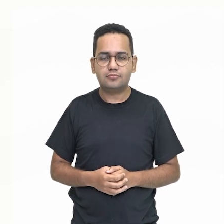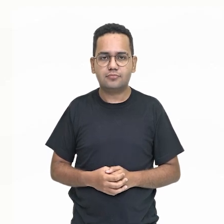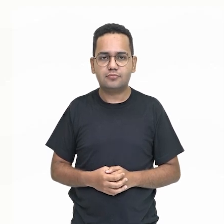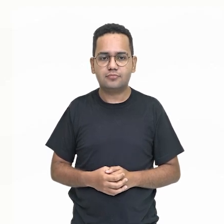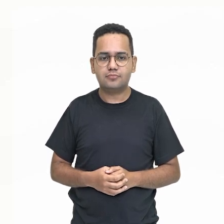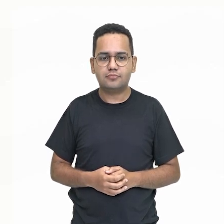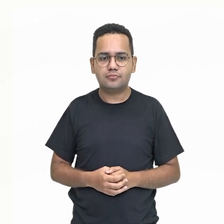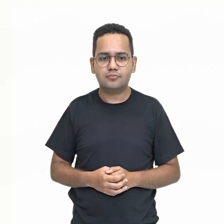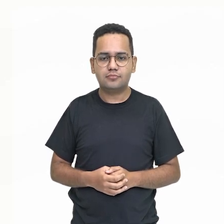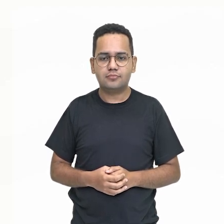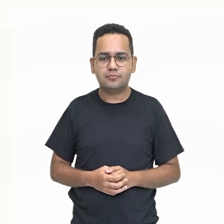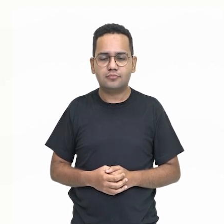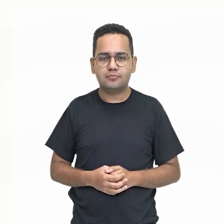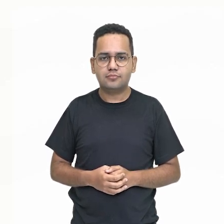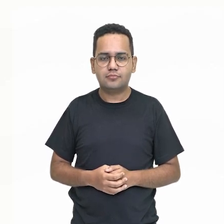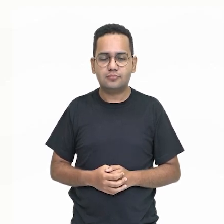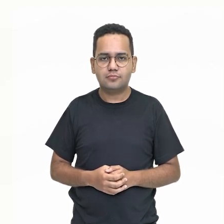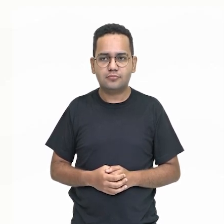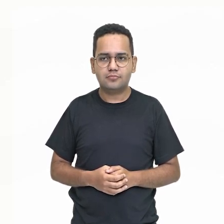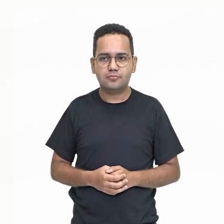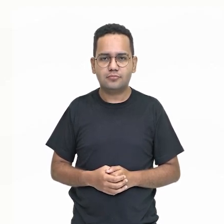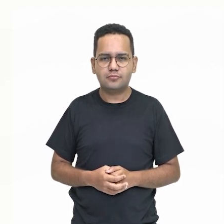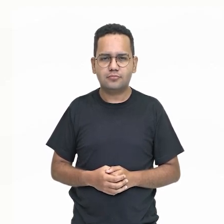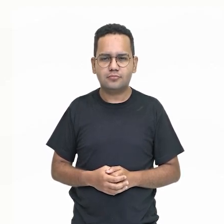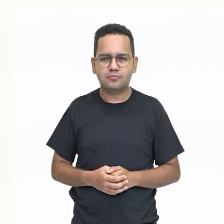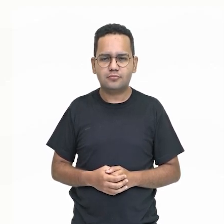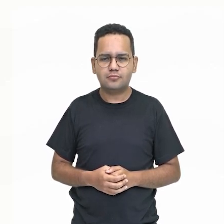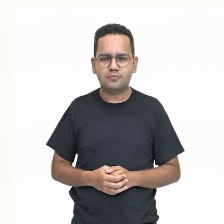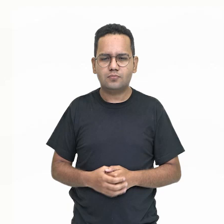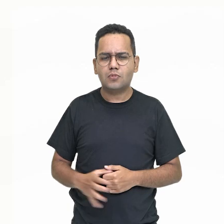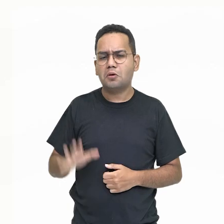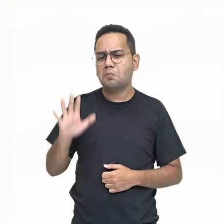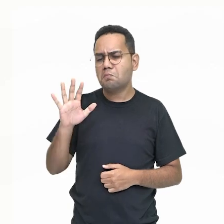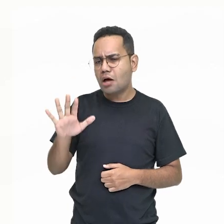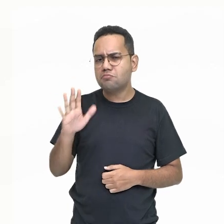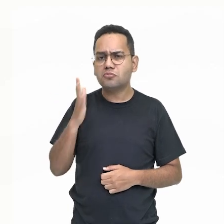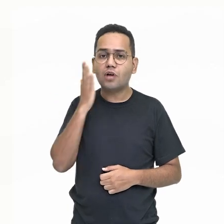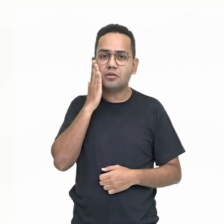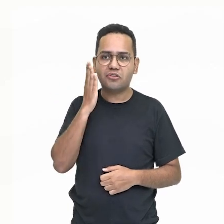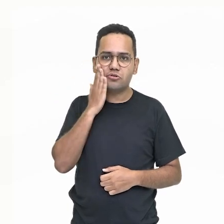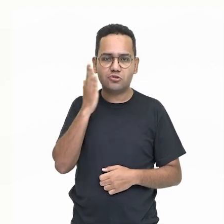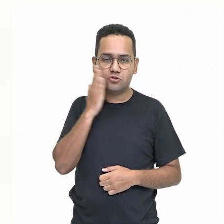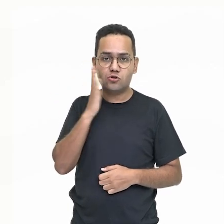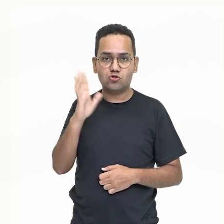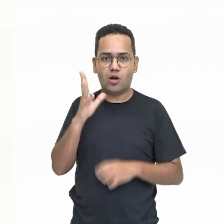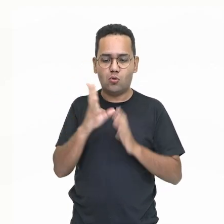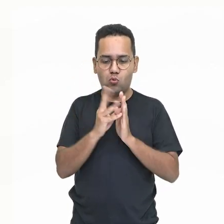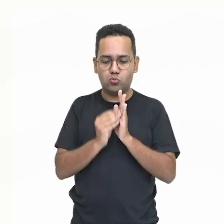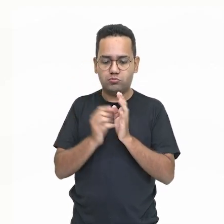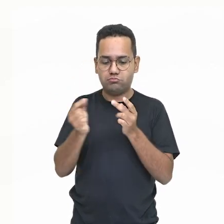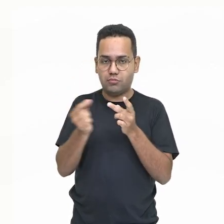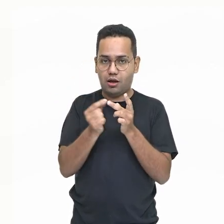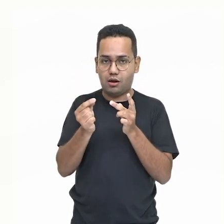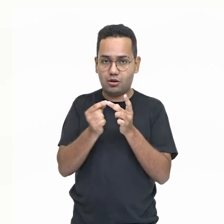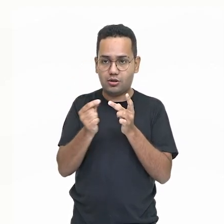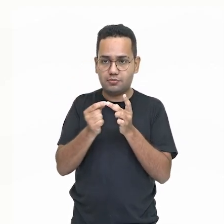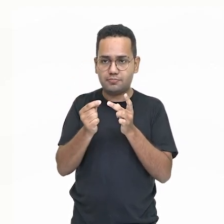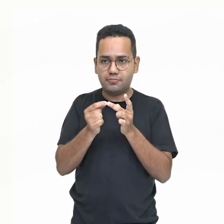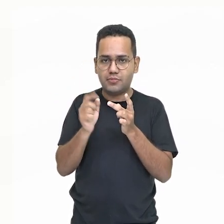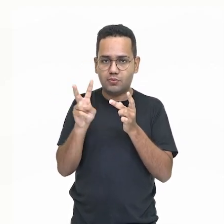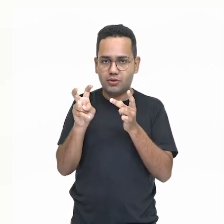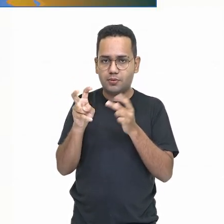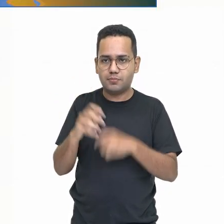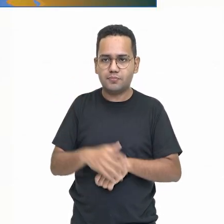analisei e descobri e defini a convecção térmica, nós temos aí